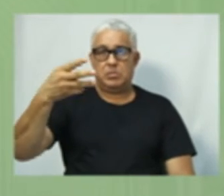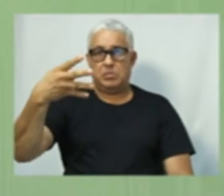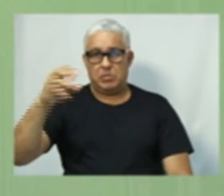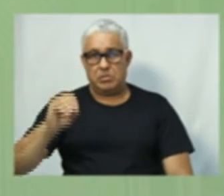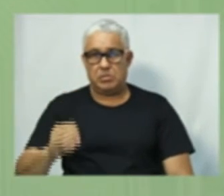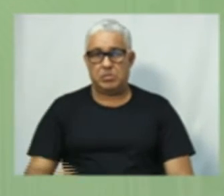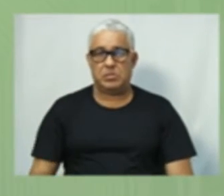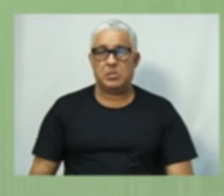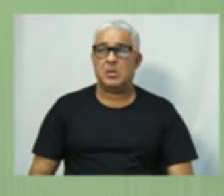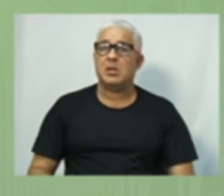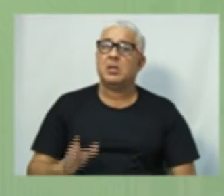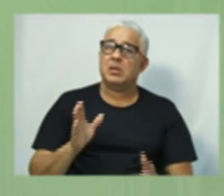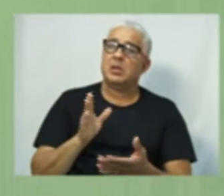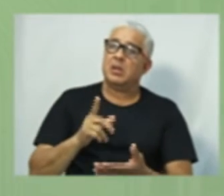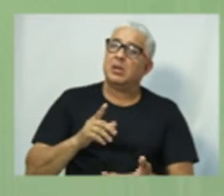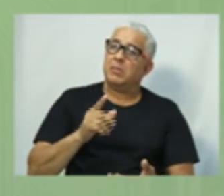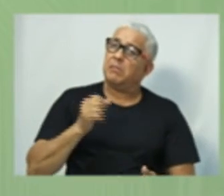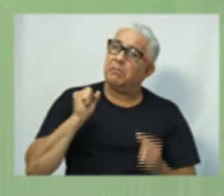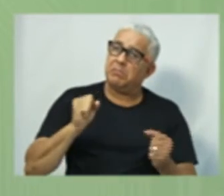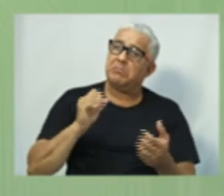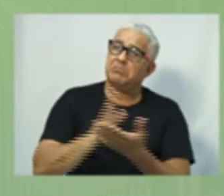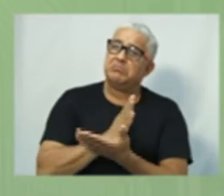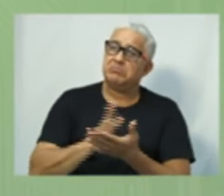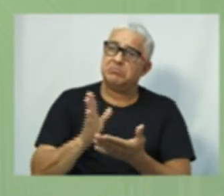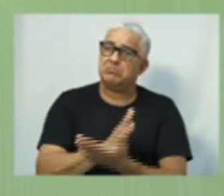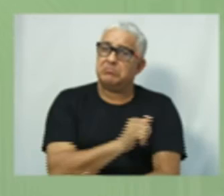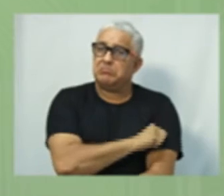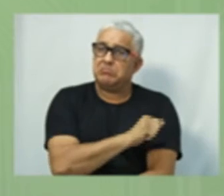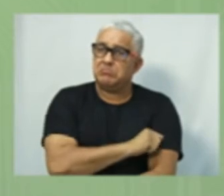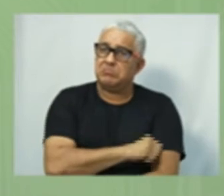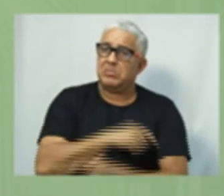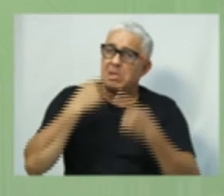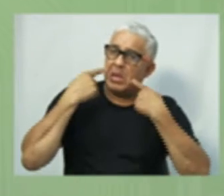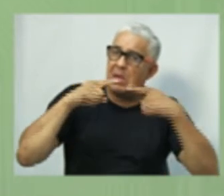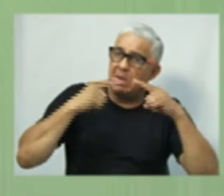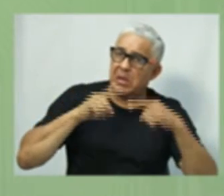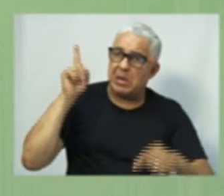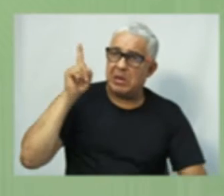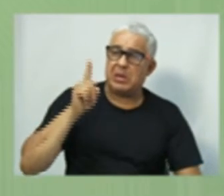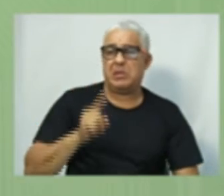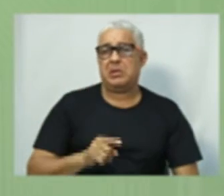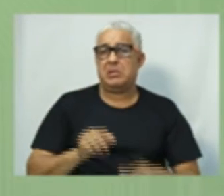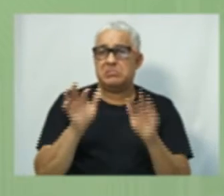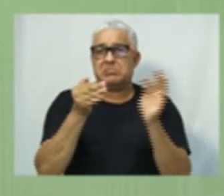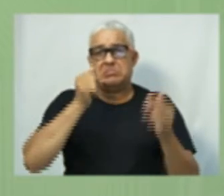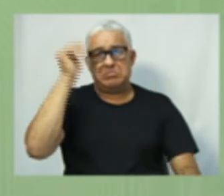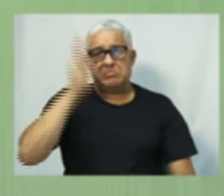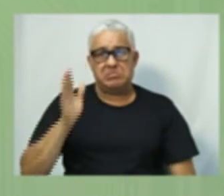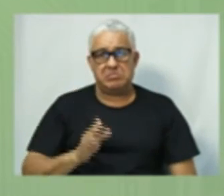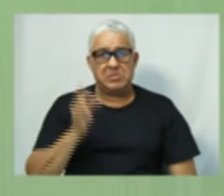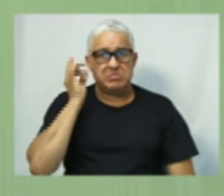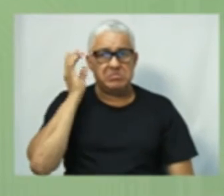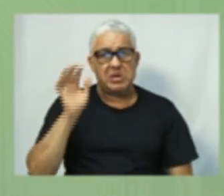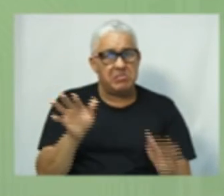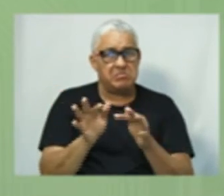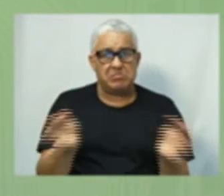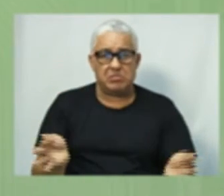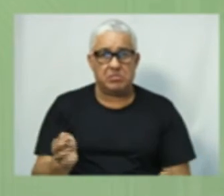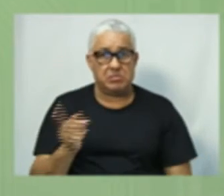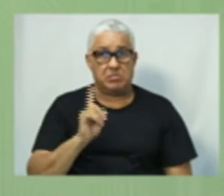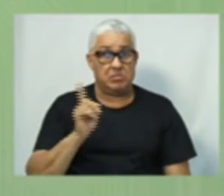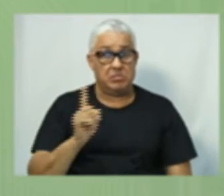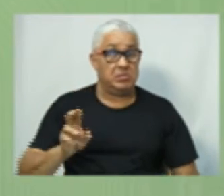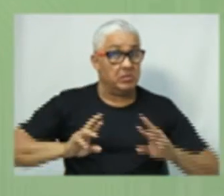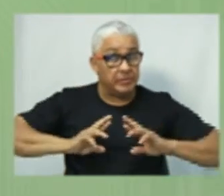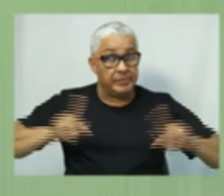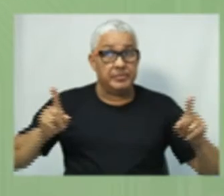mais simples. É mais complicado do que o lucro presumido. Não, não é não. Não é não. Quer ver o exemplo? Porque,